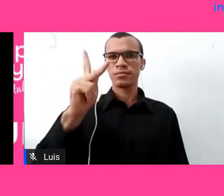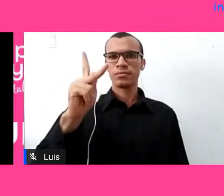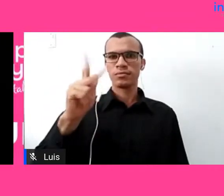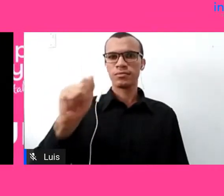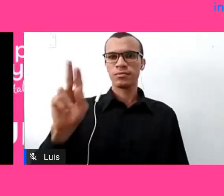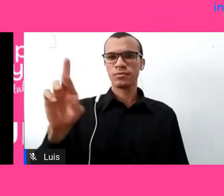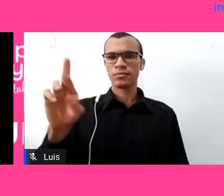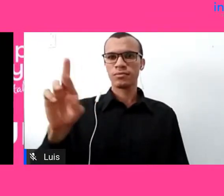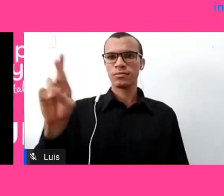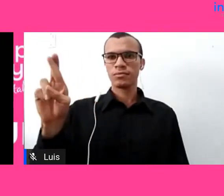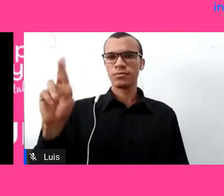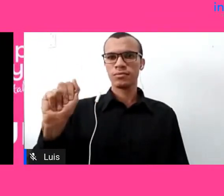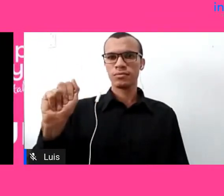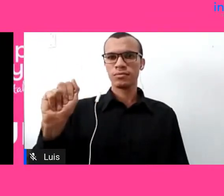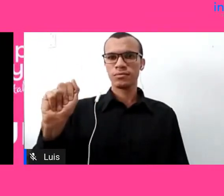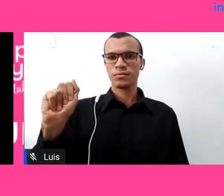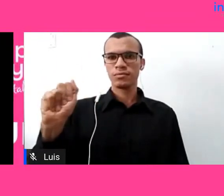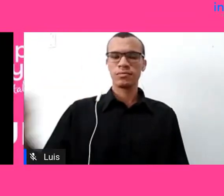P-A-K-U-R-A. Pepakura.